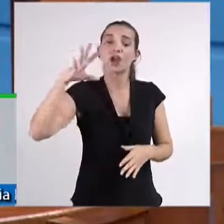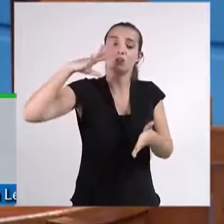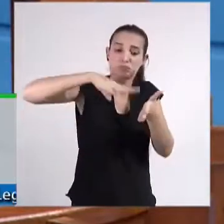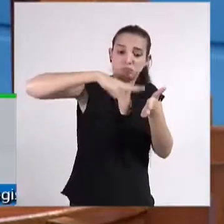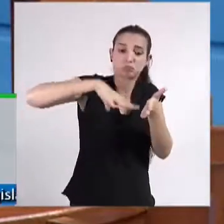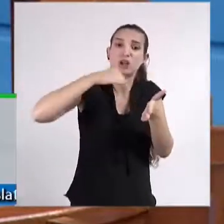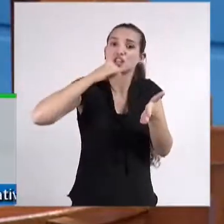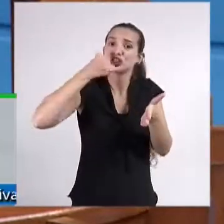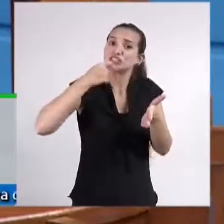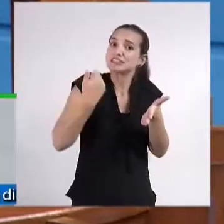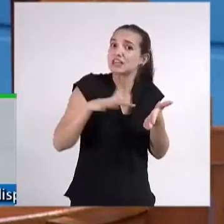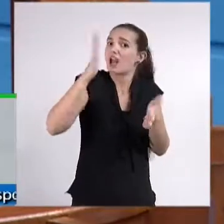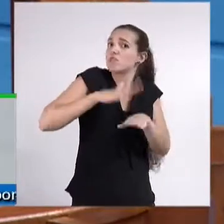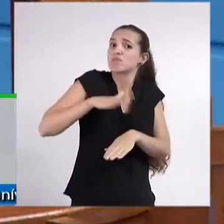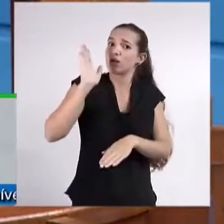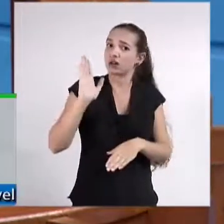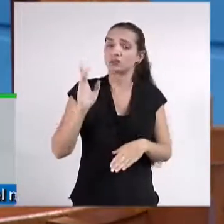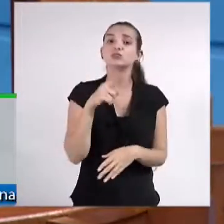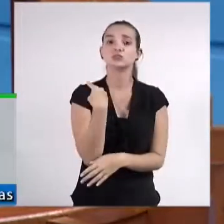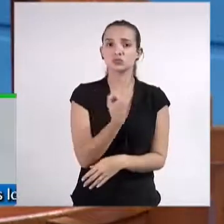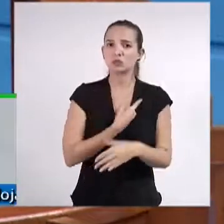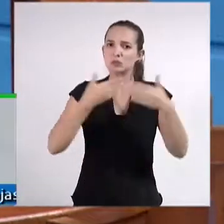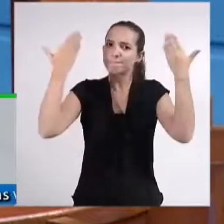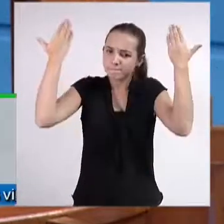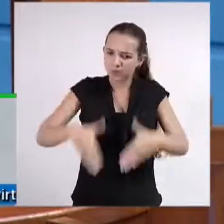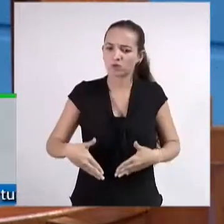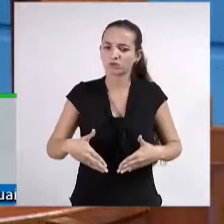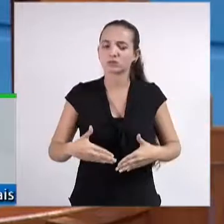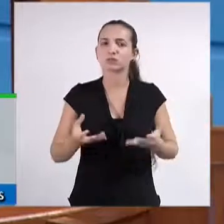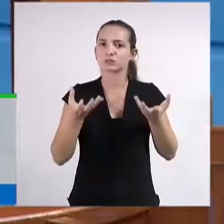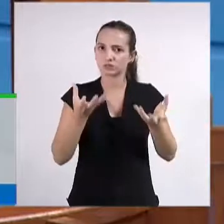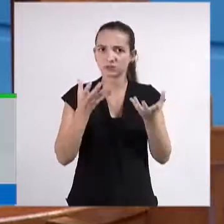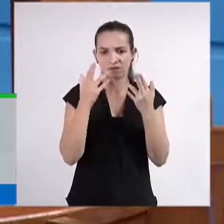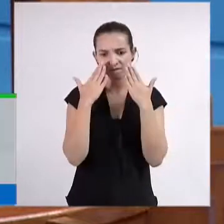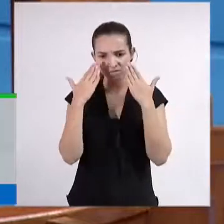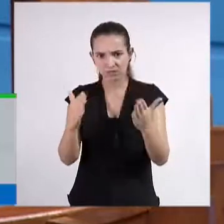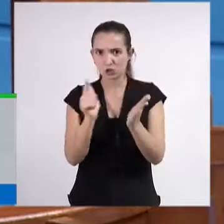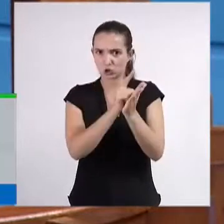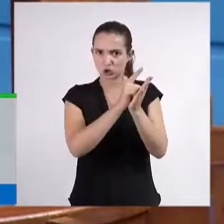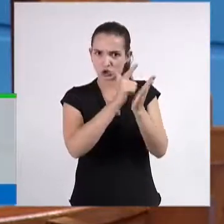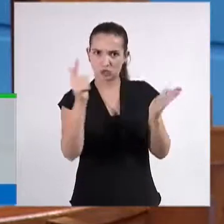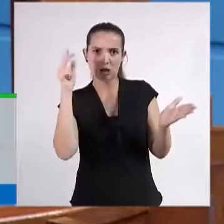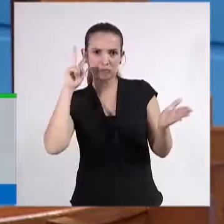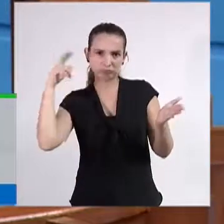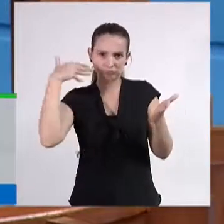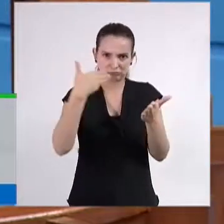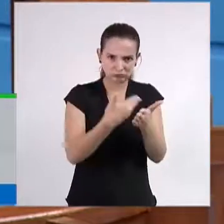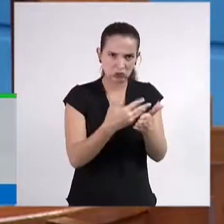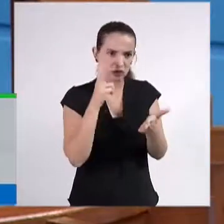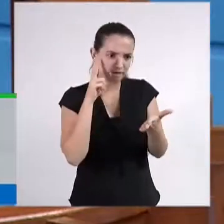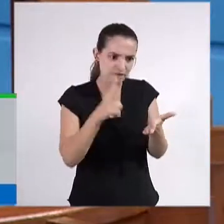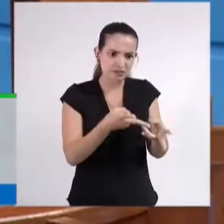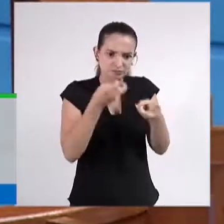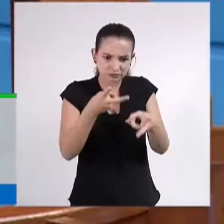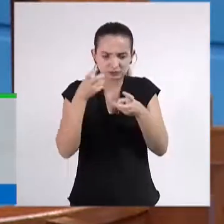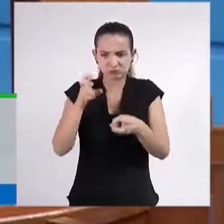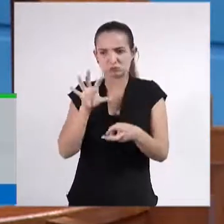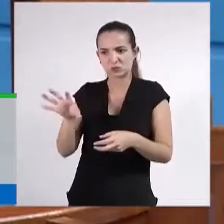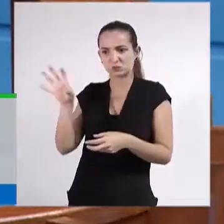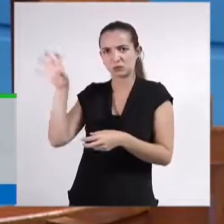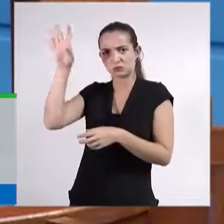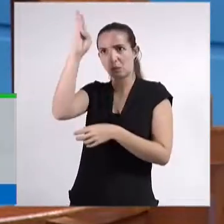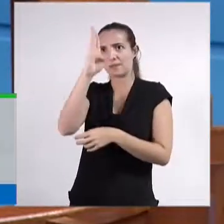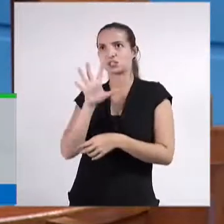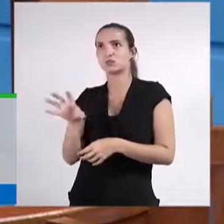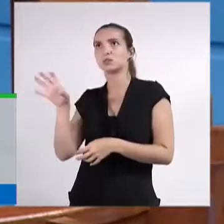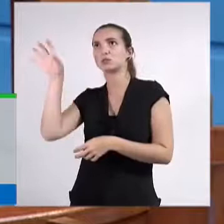uns pequenos recortes de jornais para mostrar apenas esses locais que eu mencionei. Então, veja que aí cai por